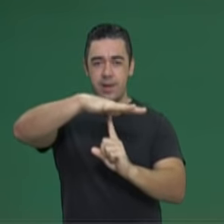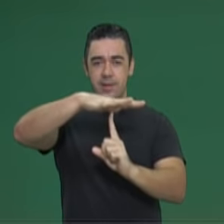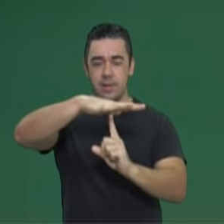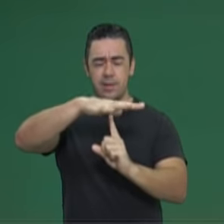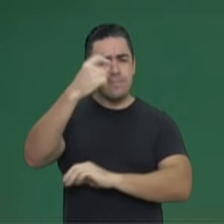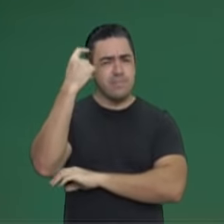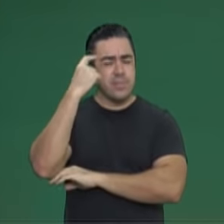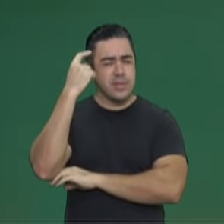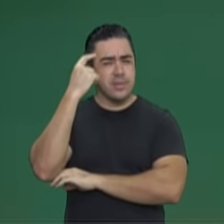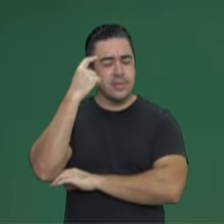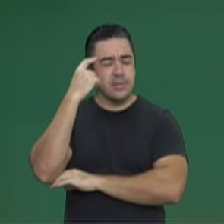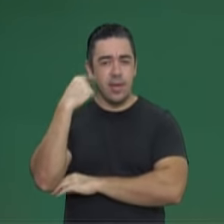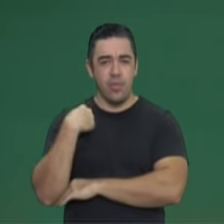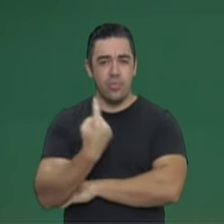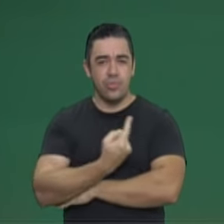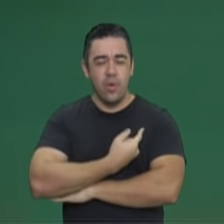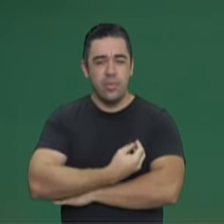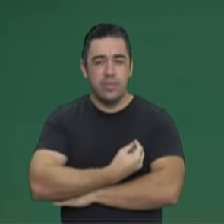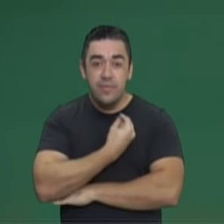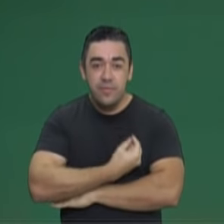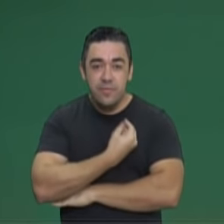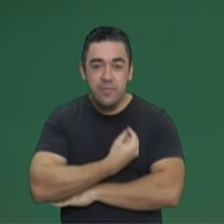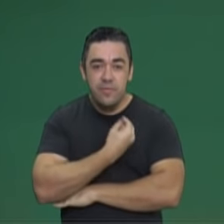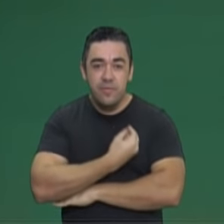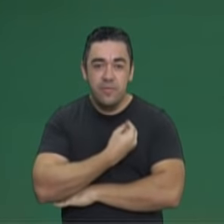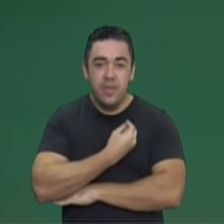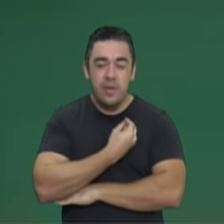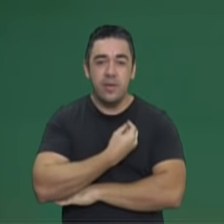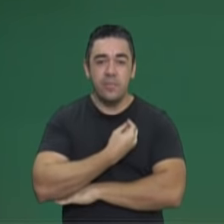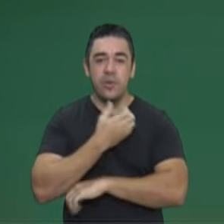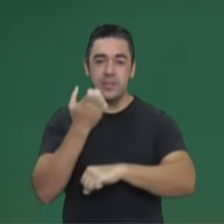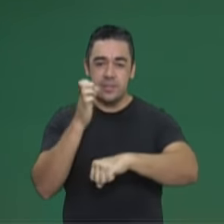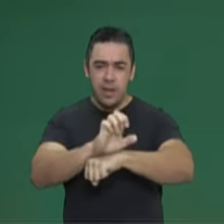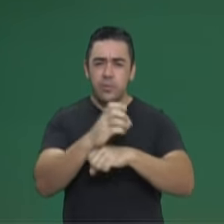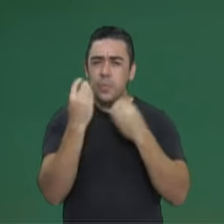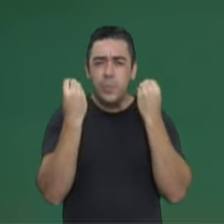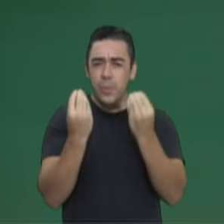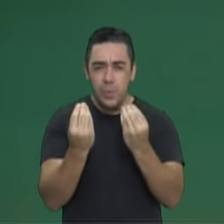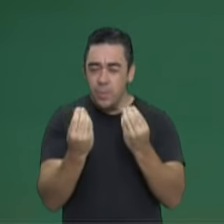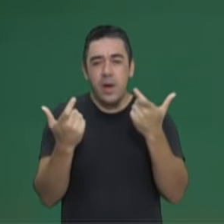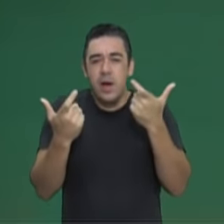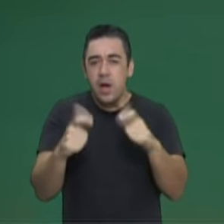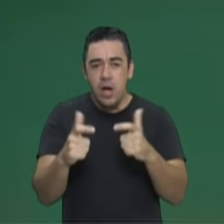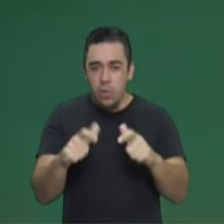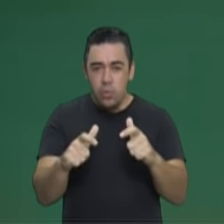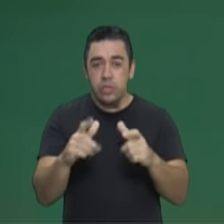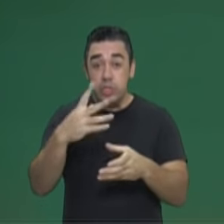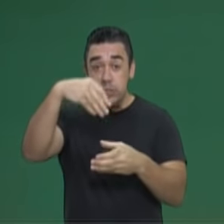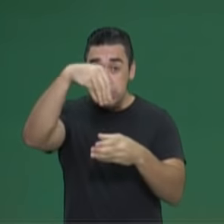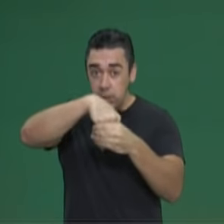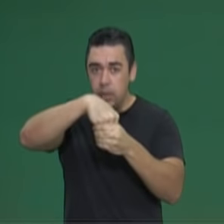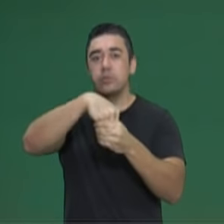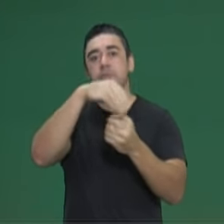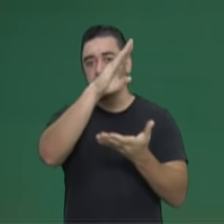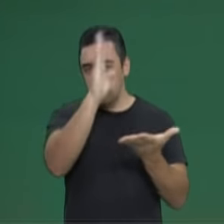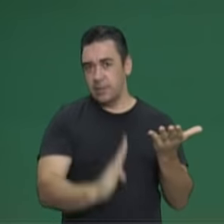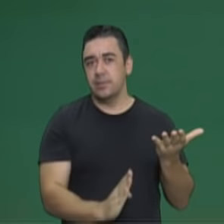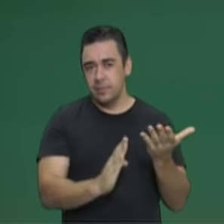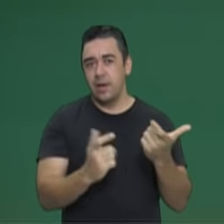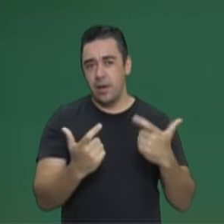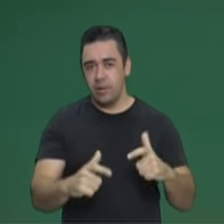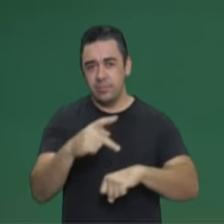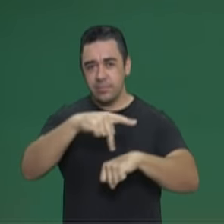sobre esse estado que nós vivemos, pensar um pouquinho como ele é, aonde ele está inserido dentro do nosso país e qual é a